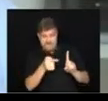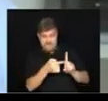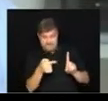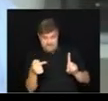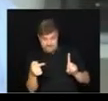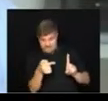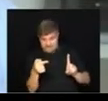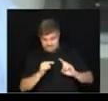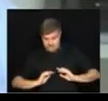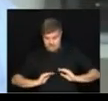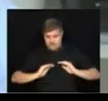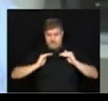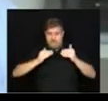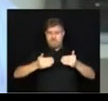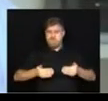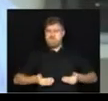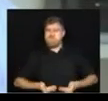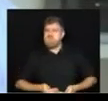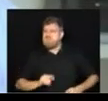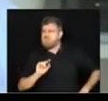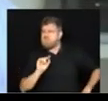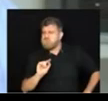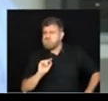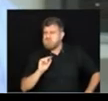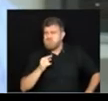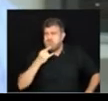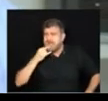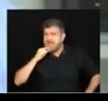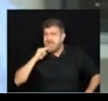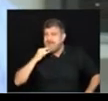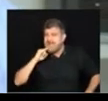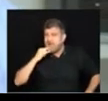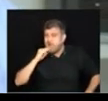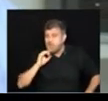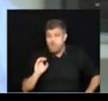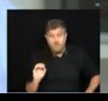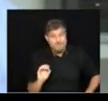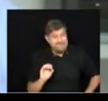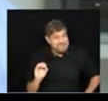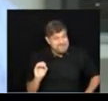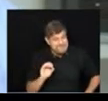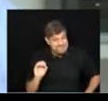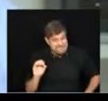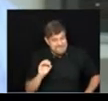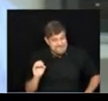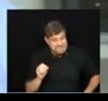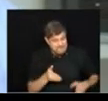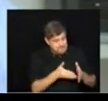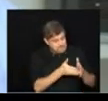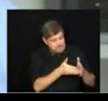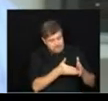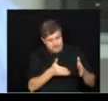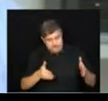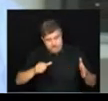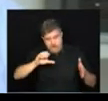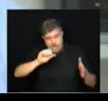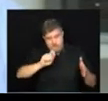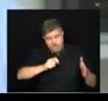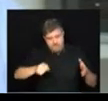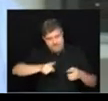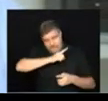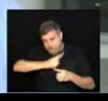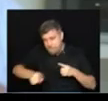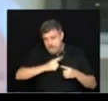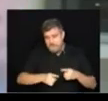questão fundamental é álcool zero durante a gestação.